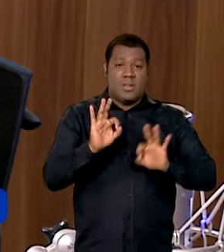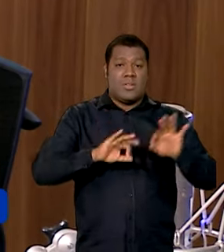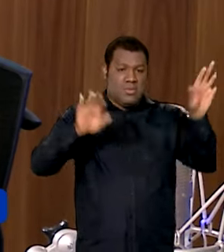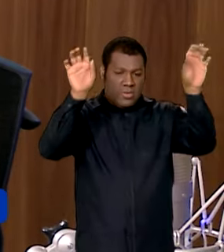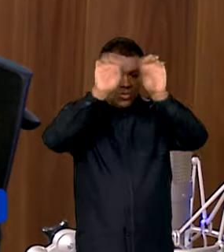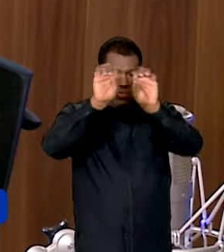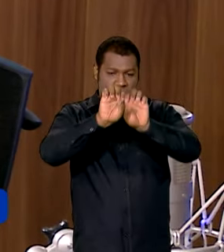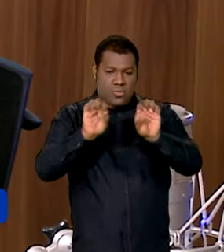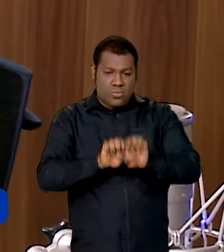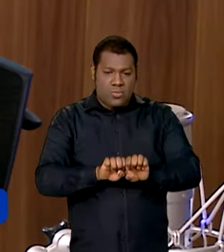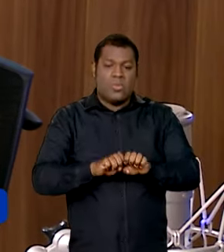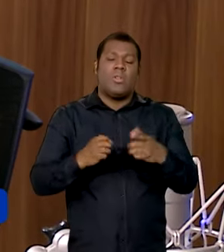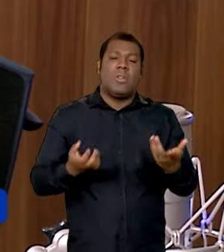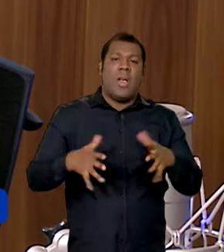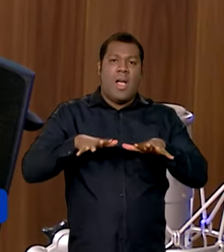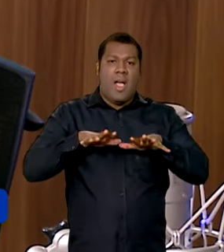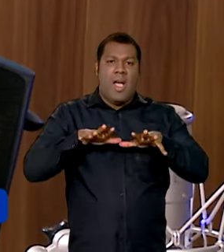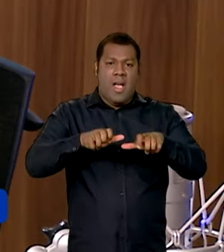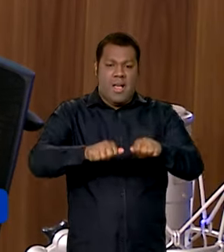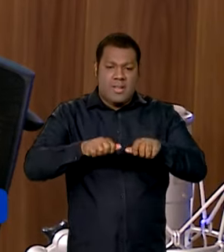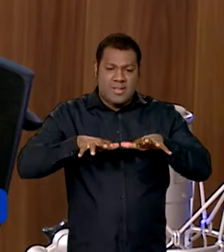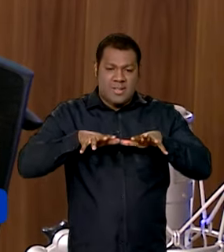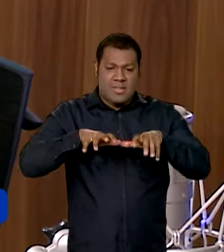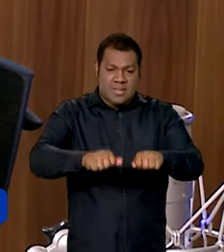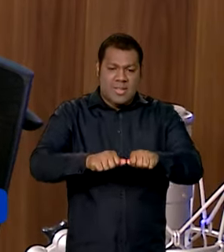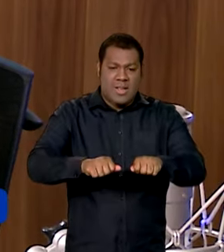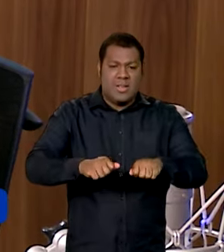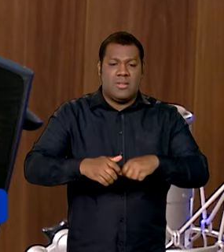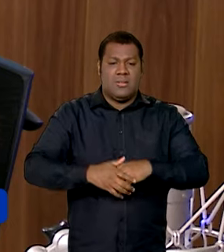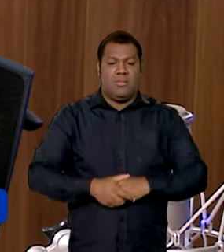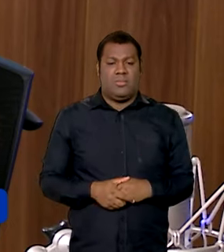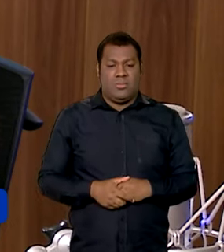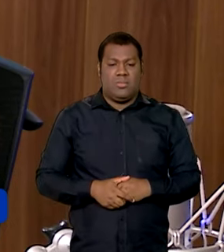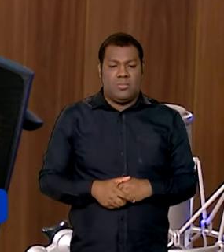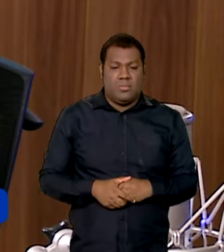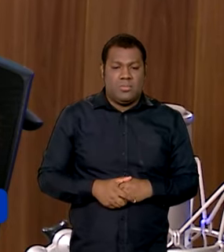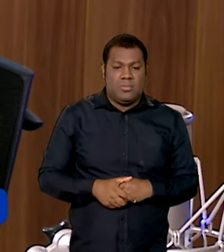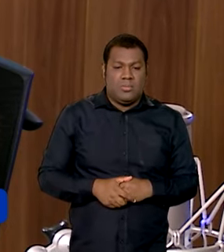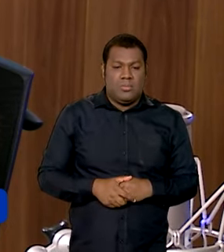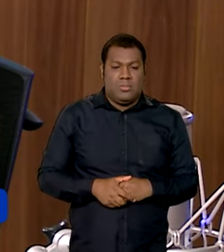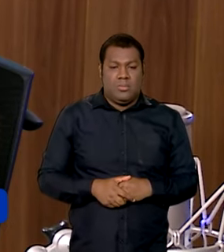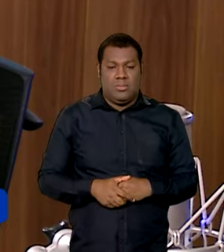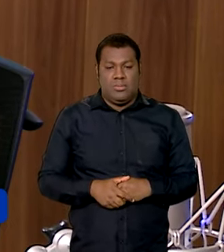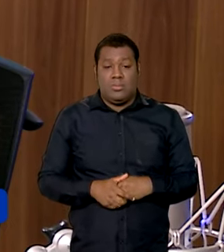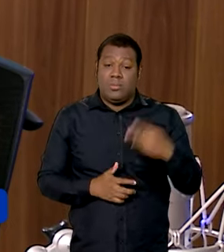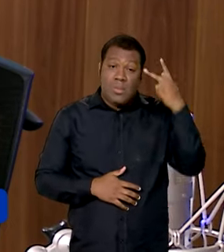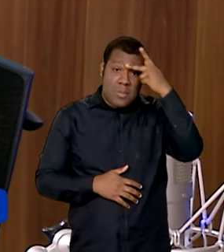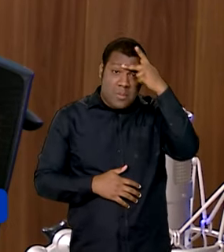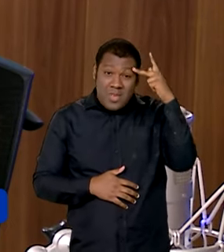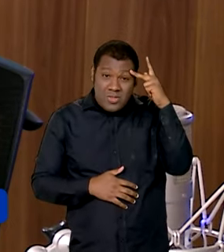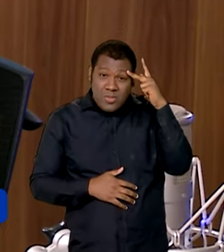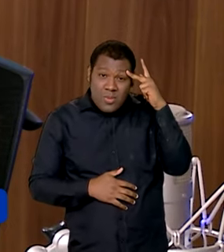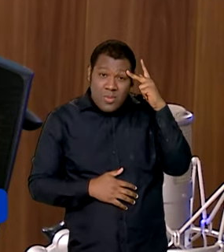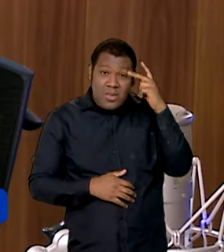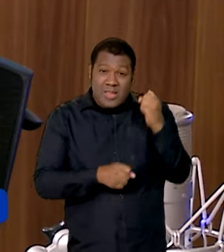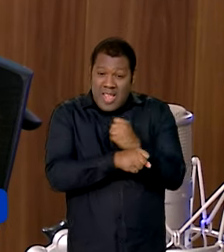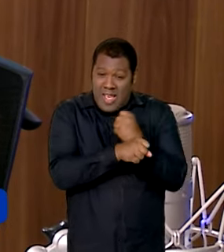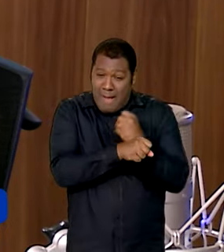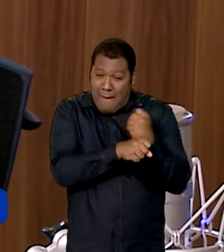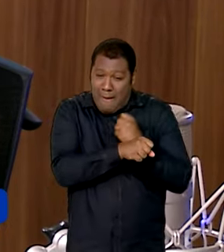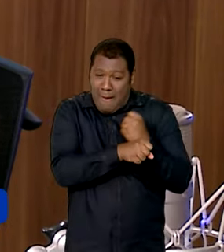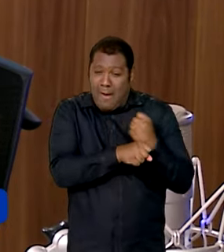é pegar o açaí com a participação daqueles que estão há muitos anos tratando